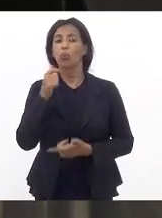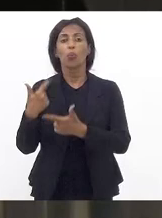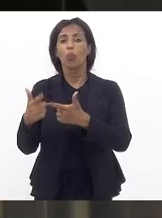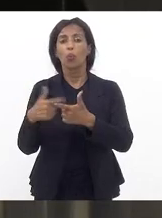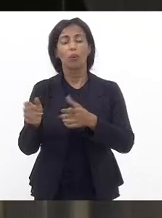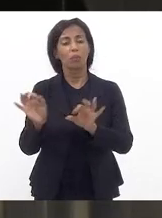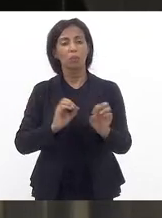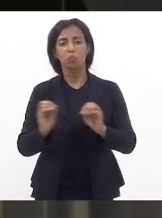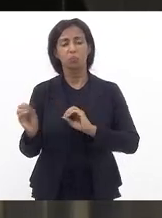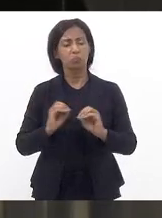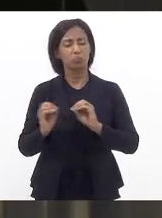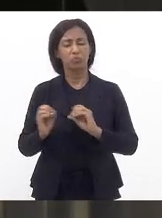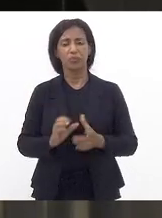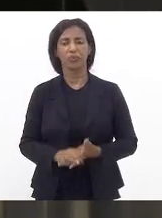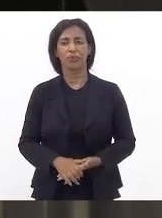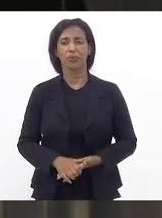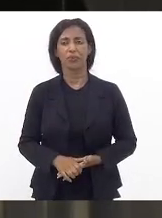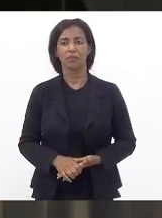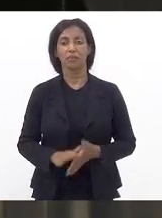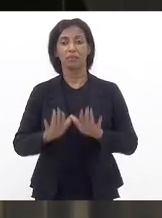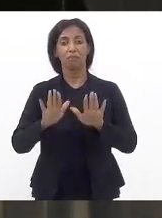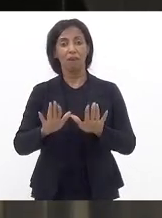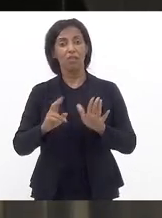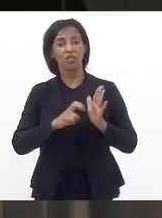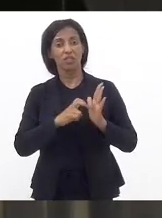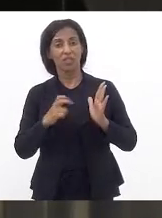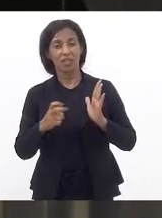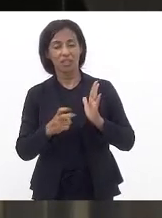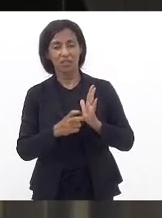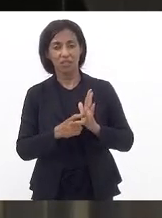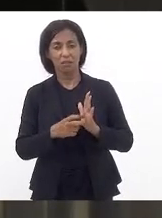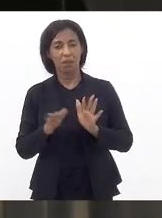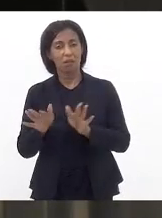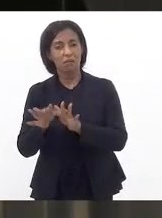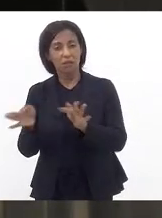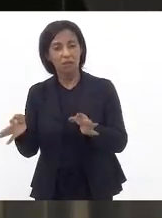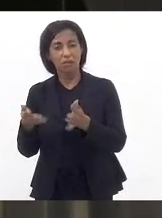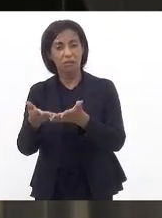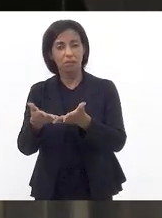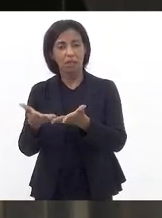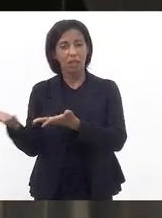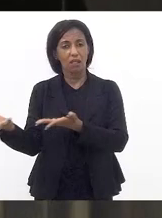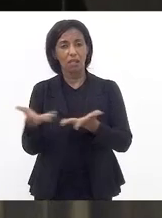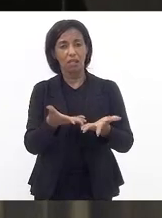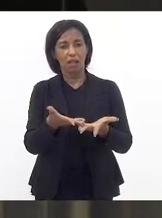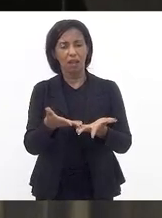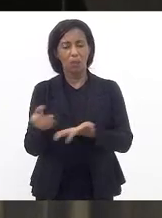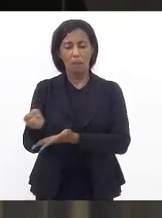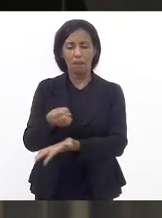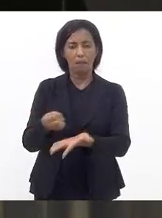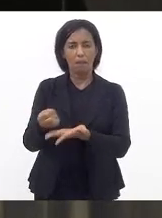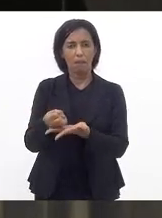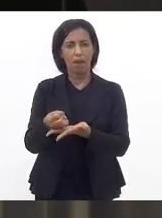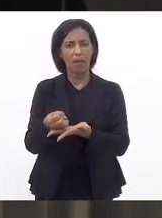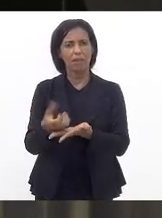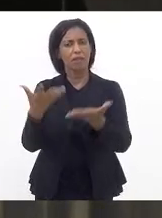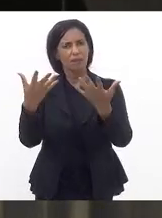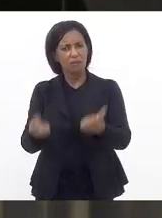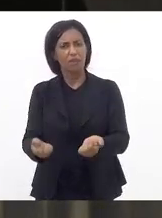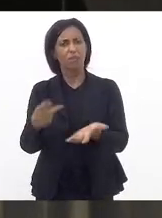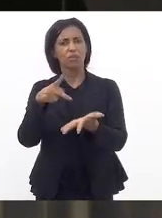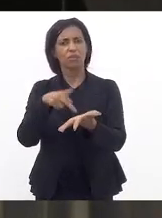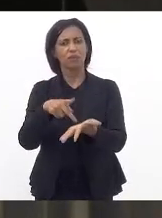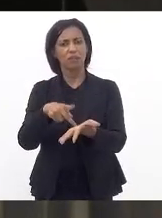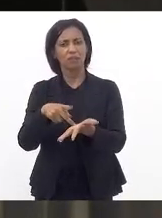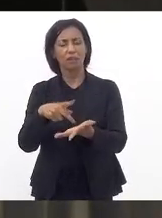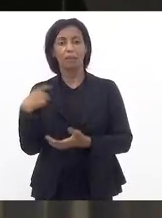tem problema nenhum é mas que essas emendas pelo menos trago a fundamentação vamos